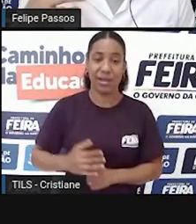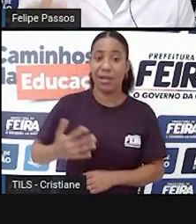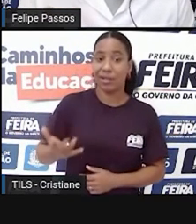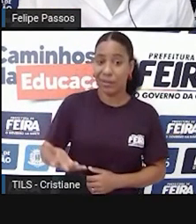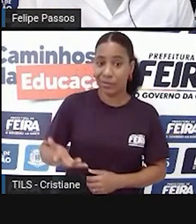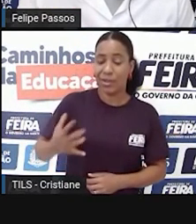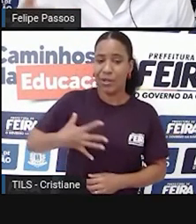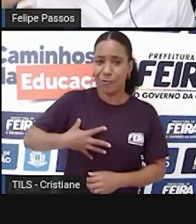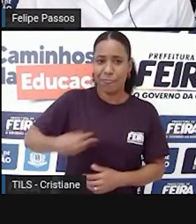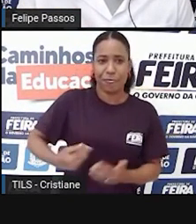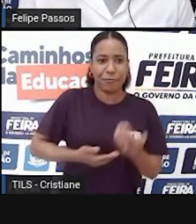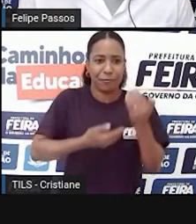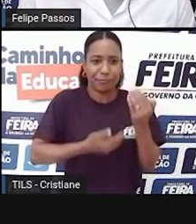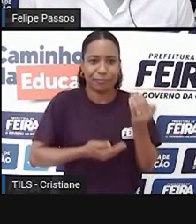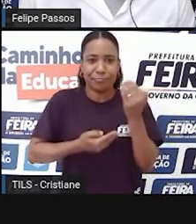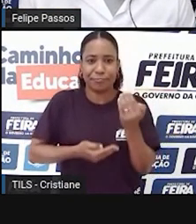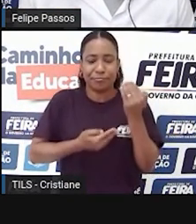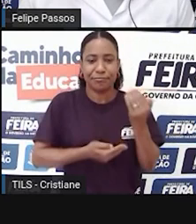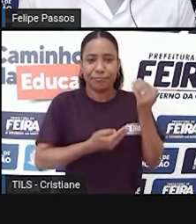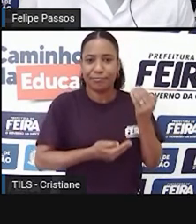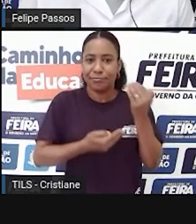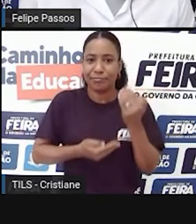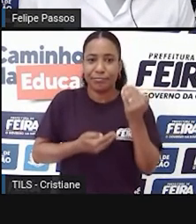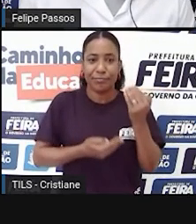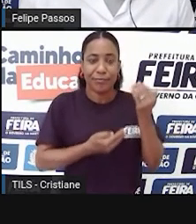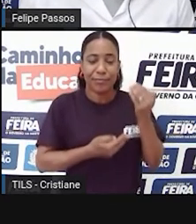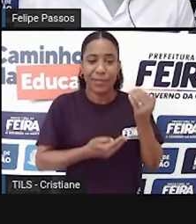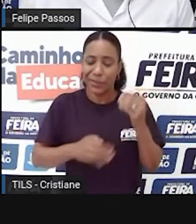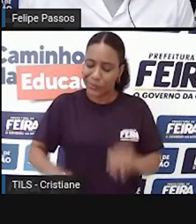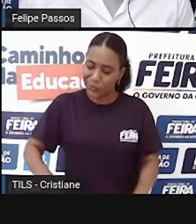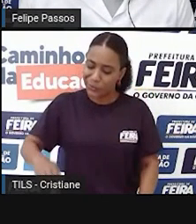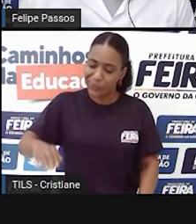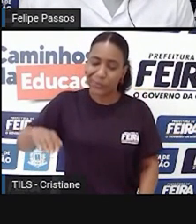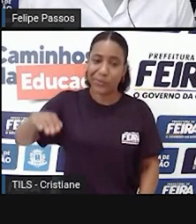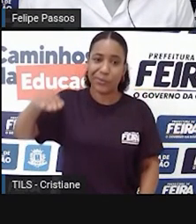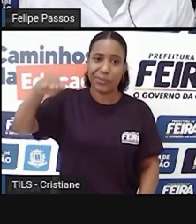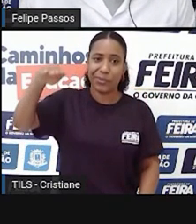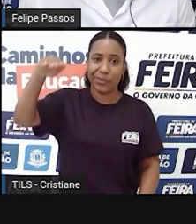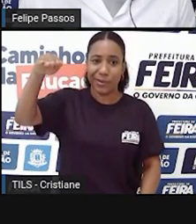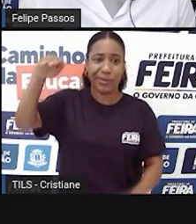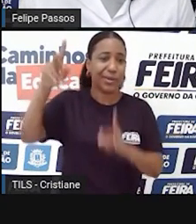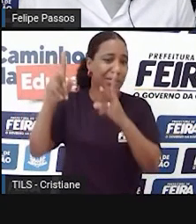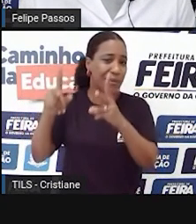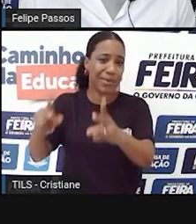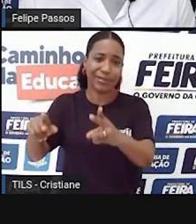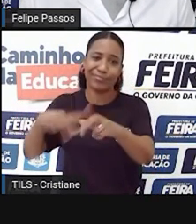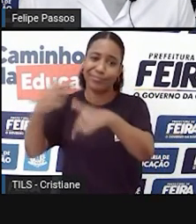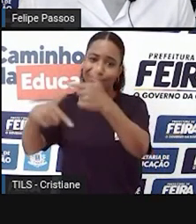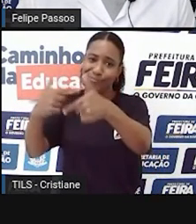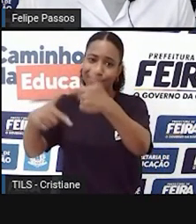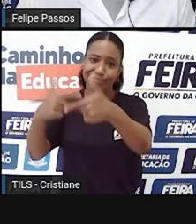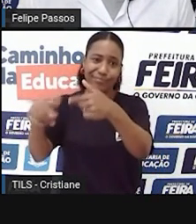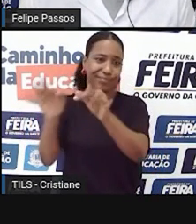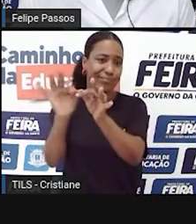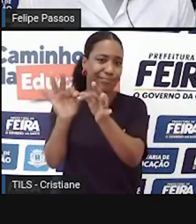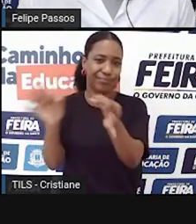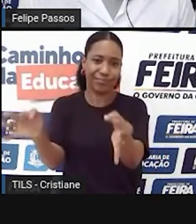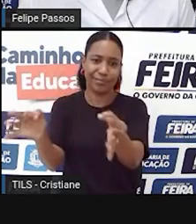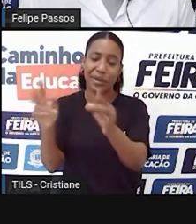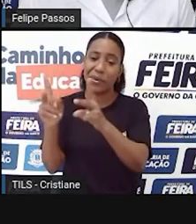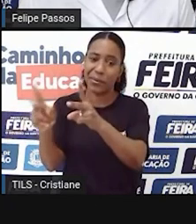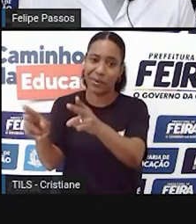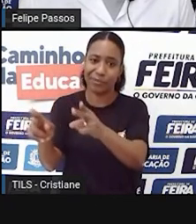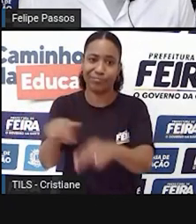ele tende a ter uma renda menor do que um filho de uma família que teve planejamento, né?